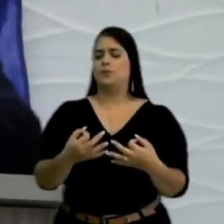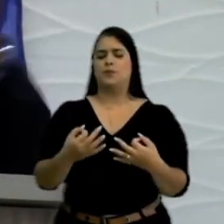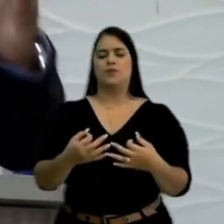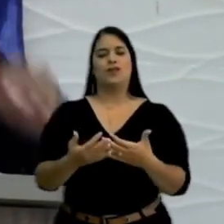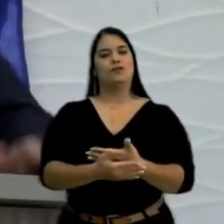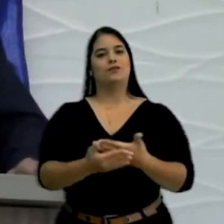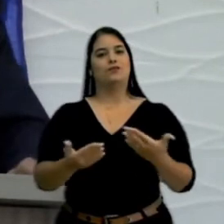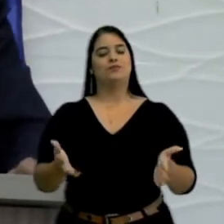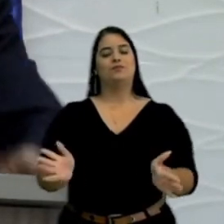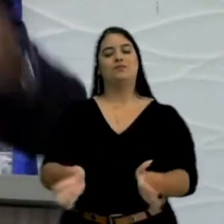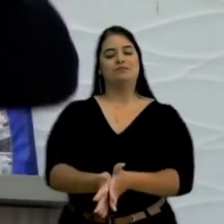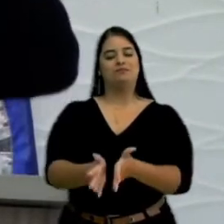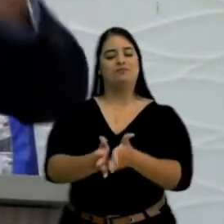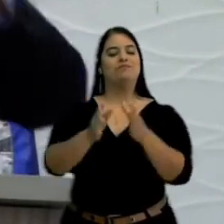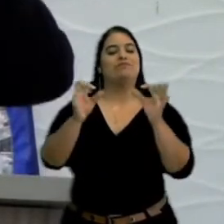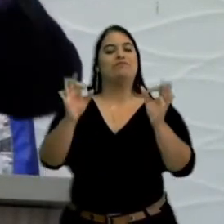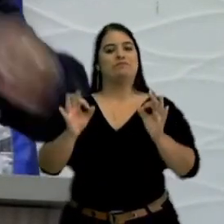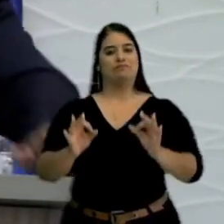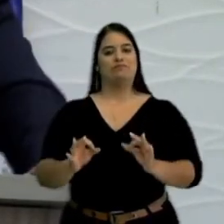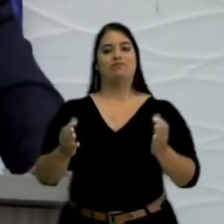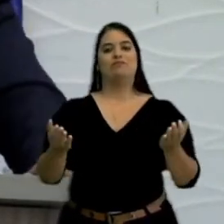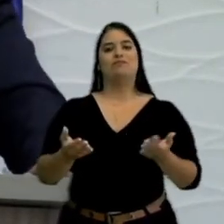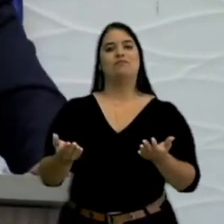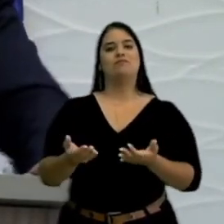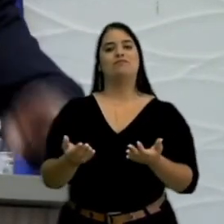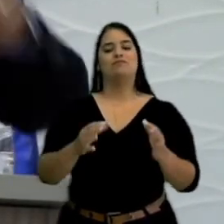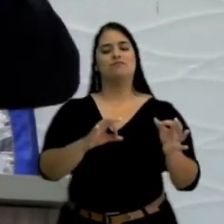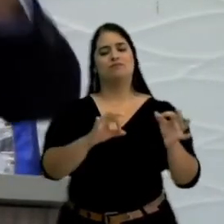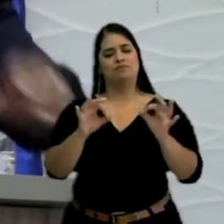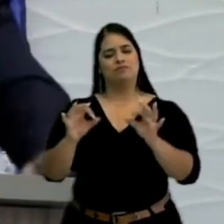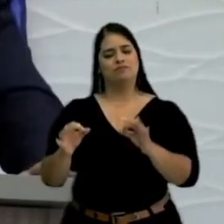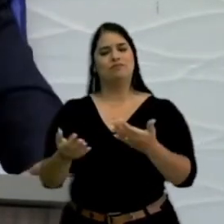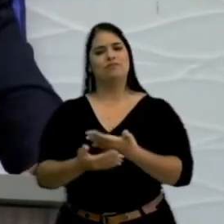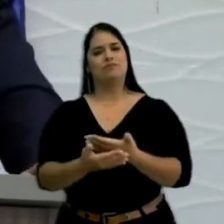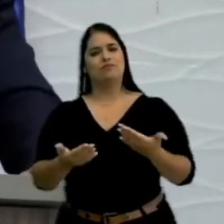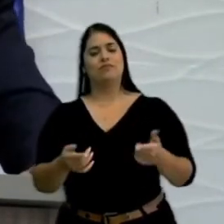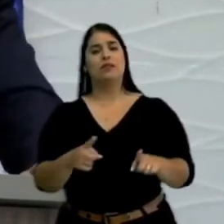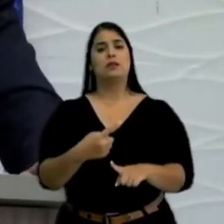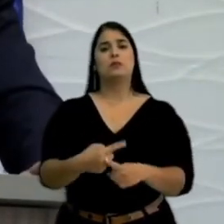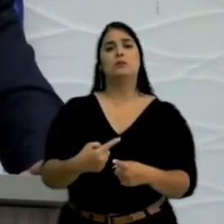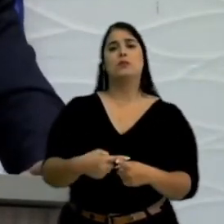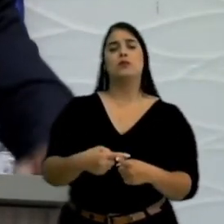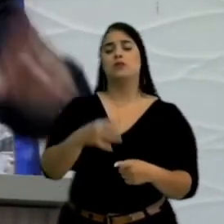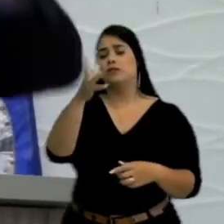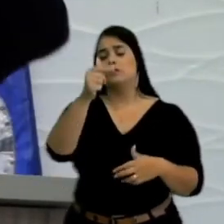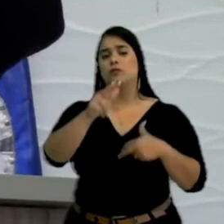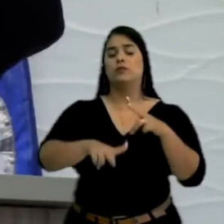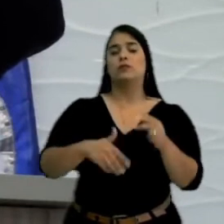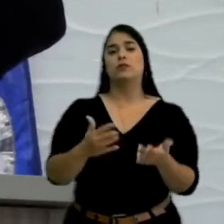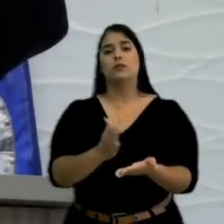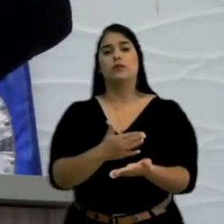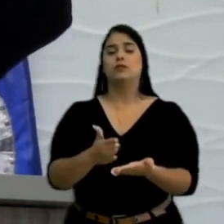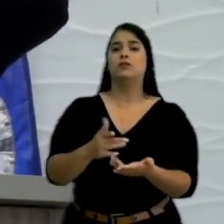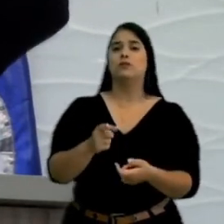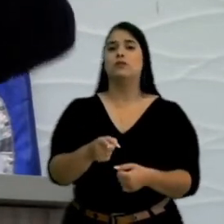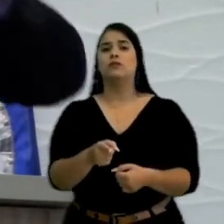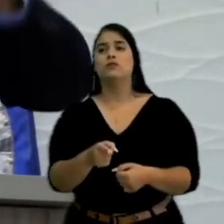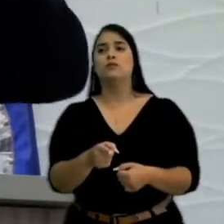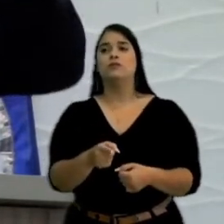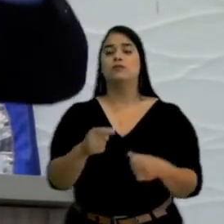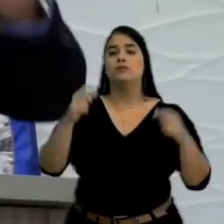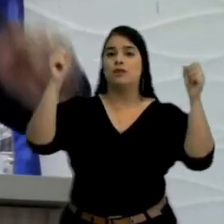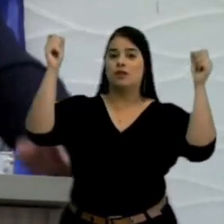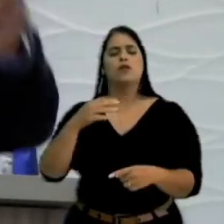de parabéns, e tenho certeza também, hoje eu acompanho vocês, porque São Bento do Una, às vezes você encara o